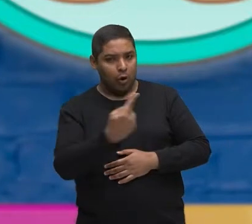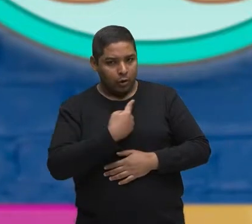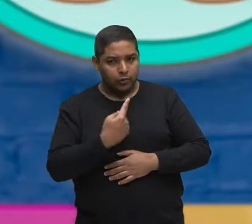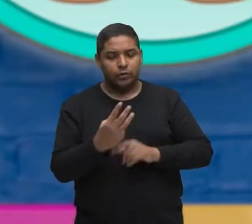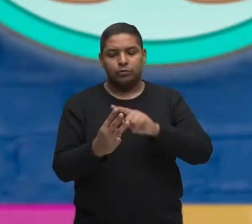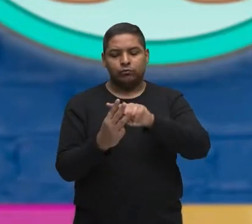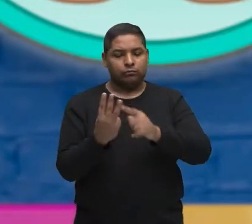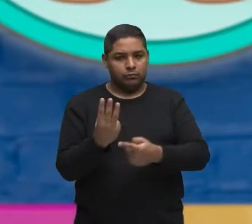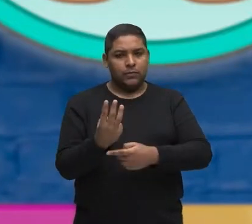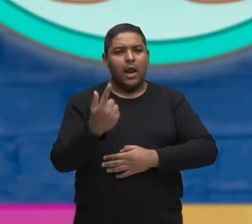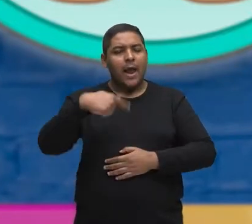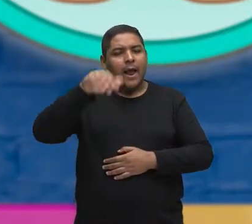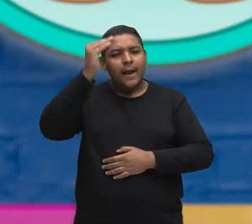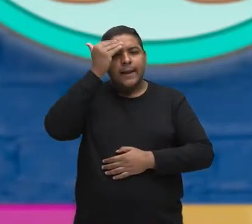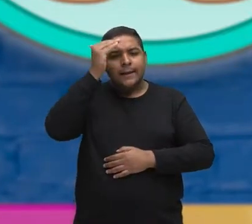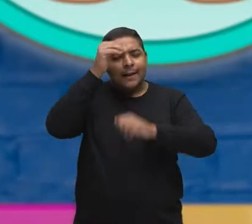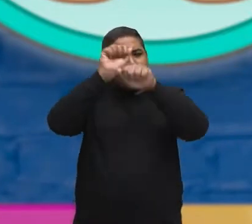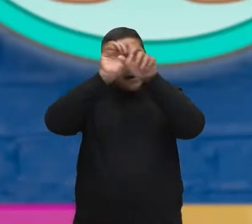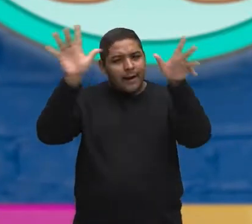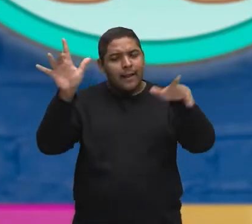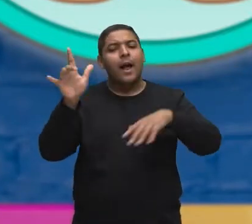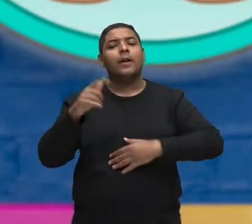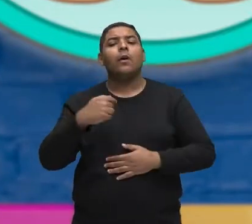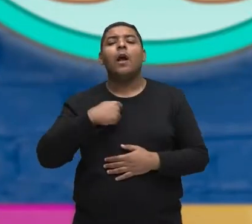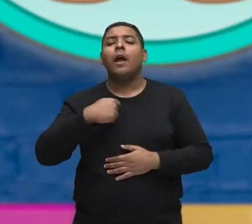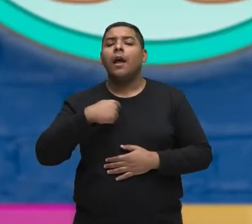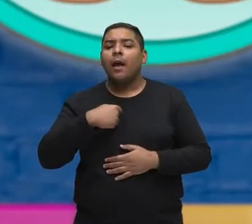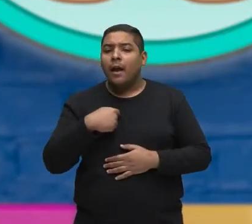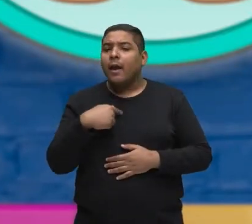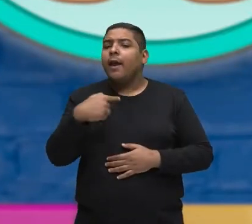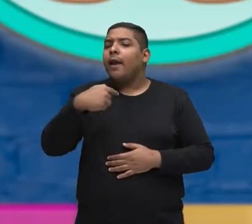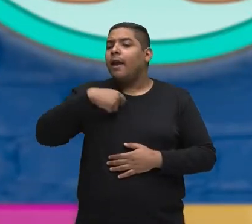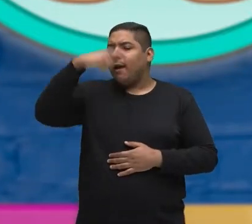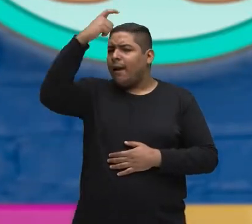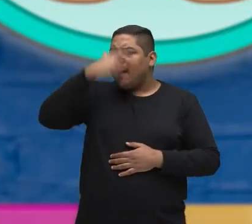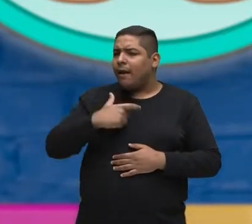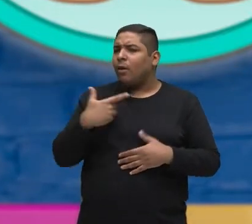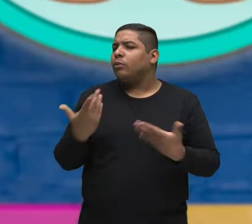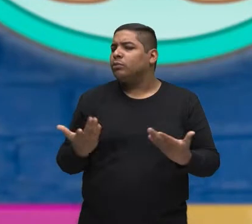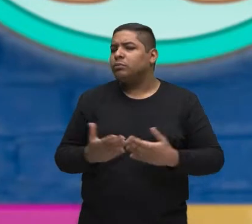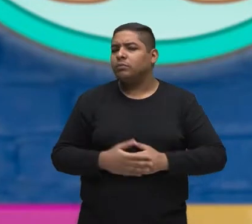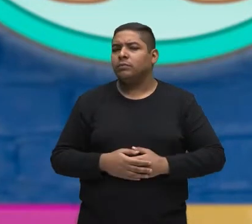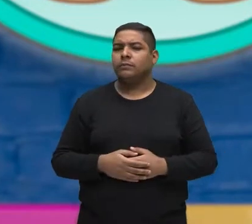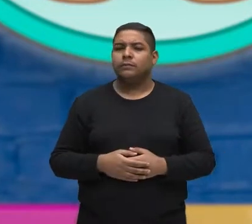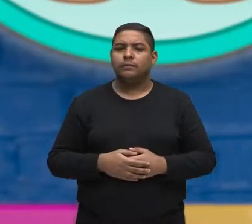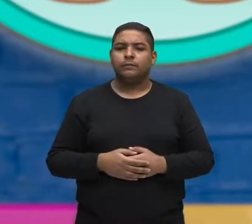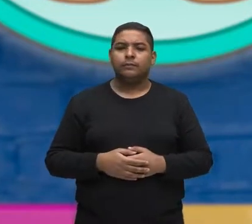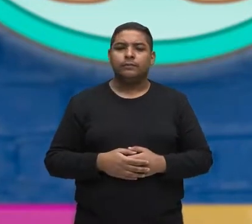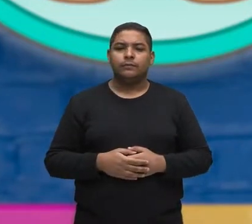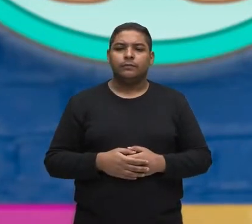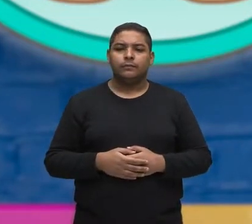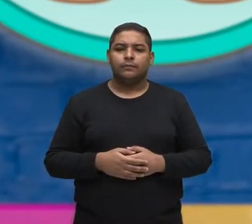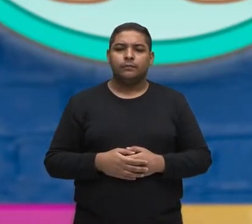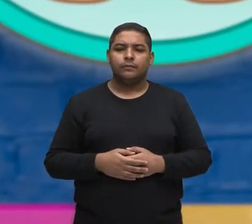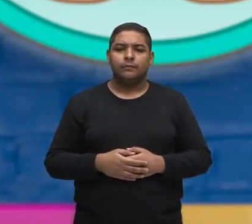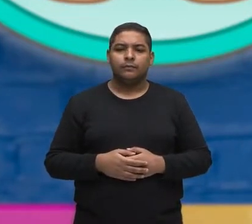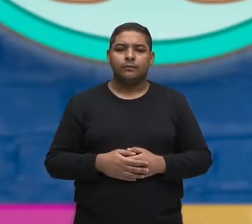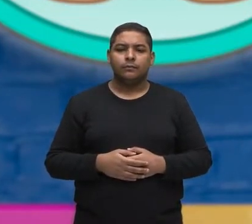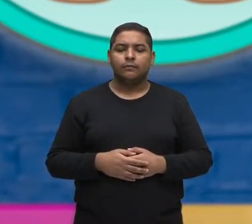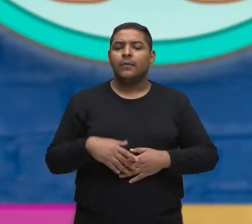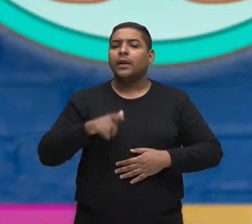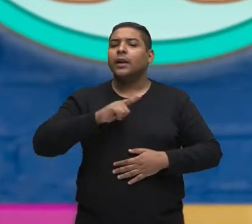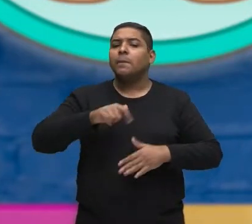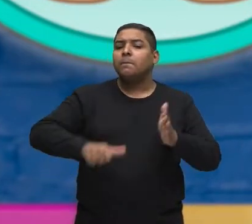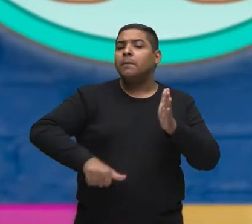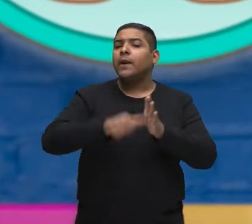entender isso, você tem que entender que quando eu falo de mim, de eu estou falando que eu tenho primeiro